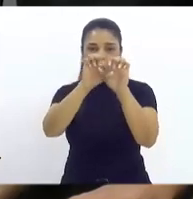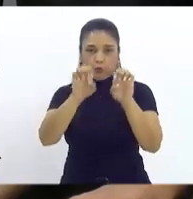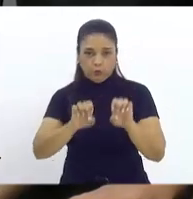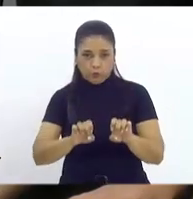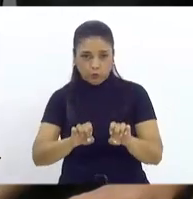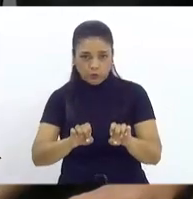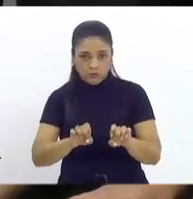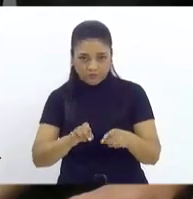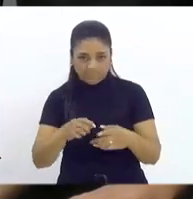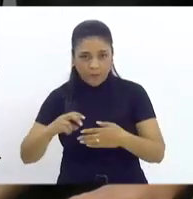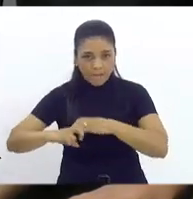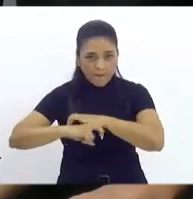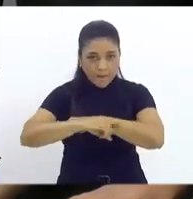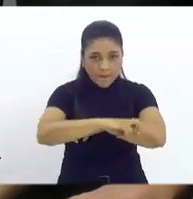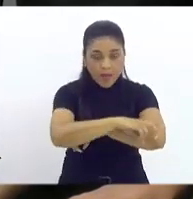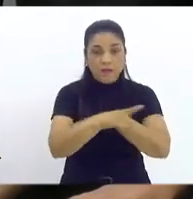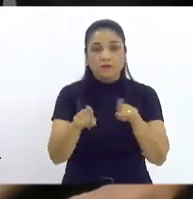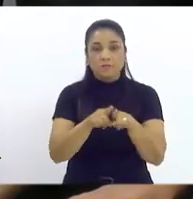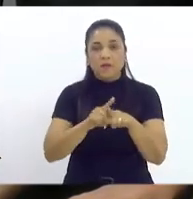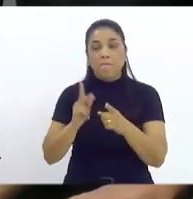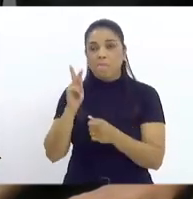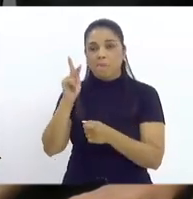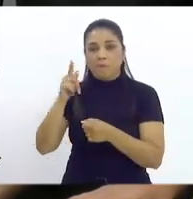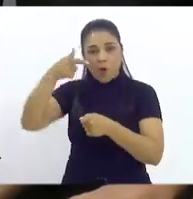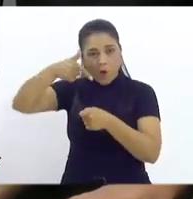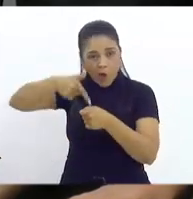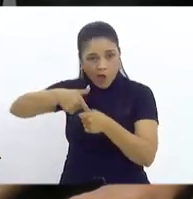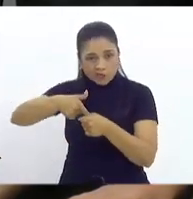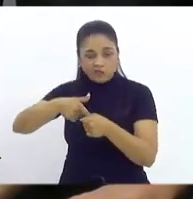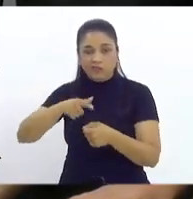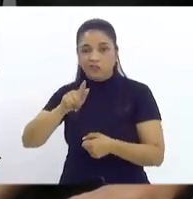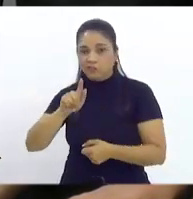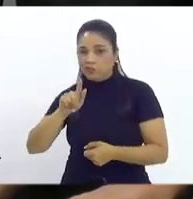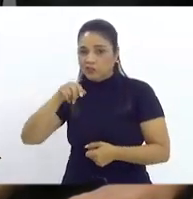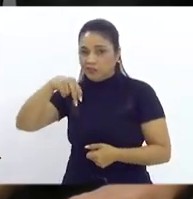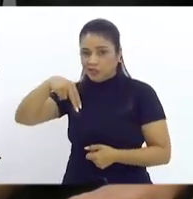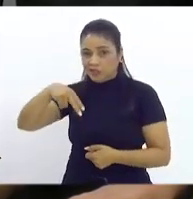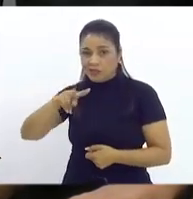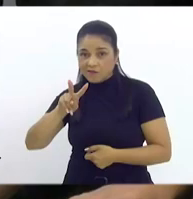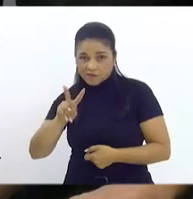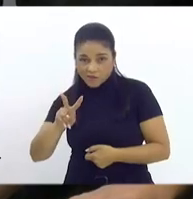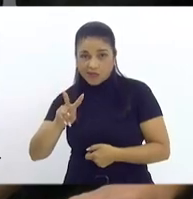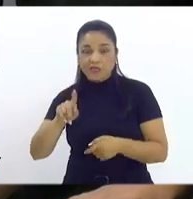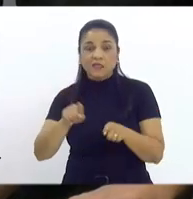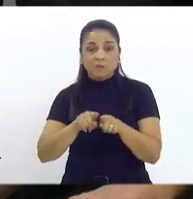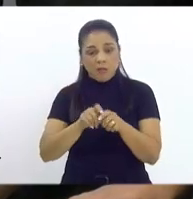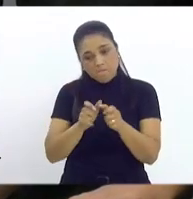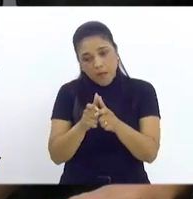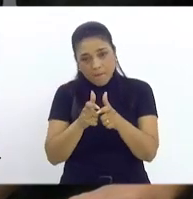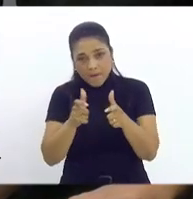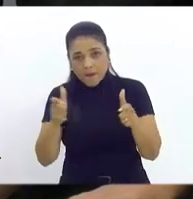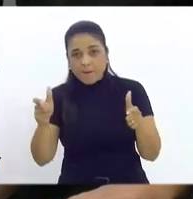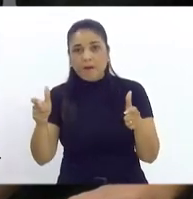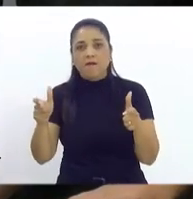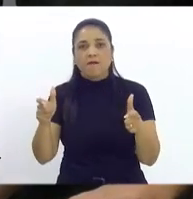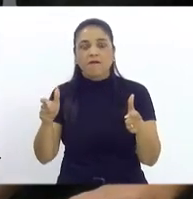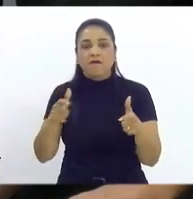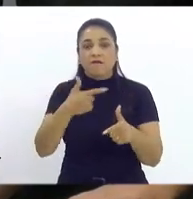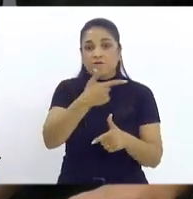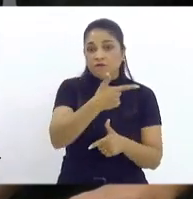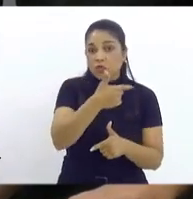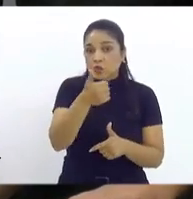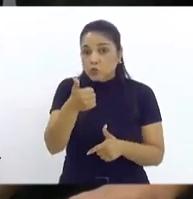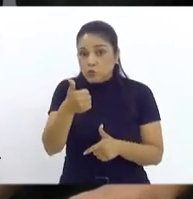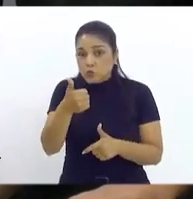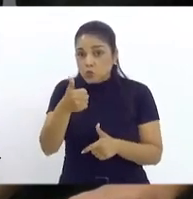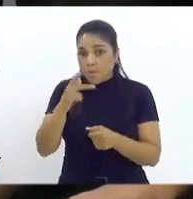E postos de NV também, a gente incrementou de forma exponencial, de 21